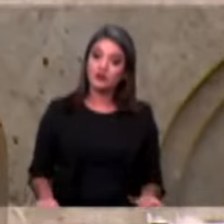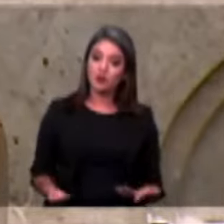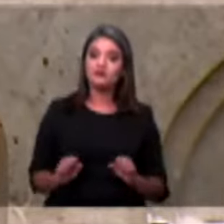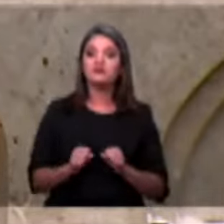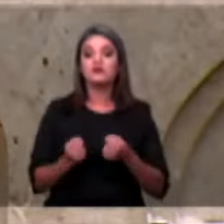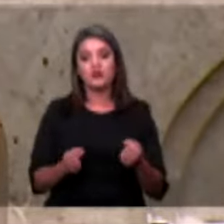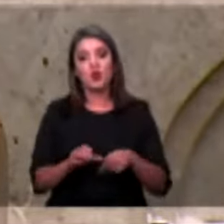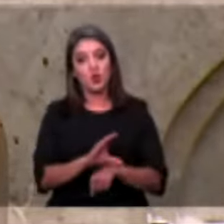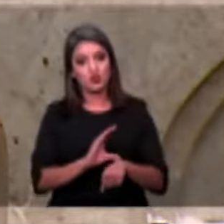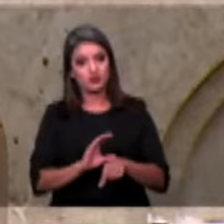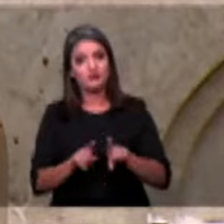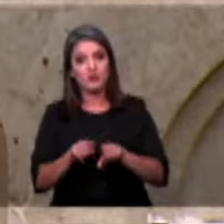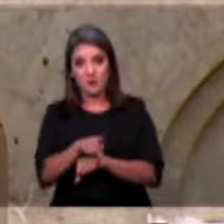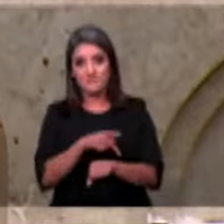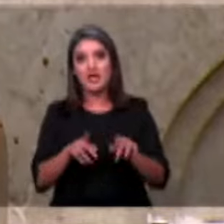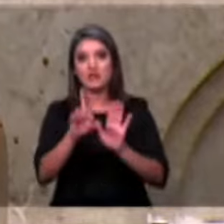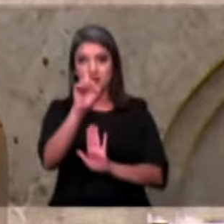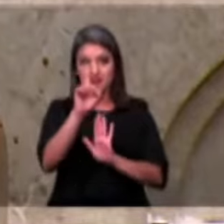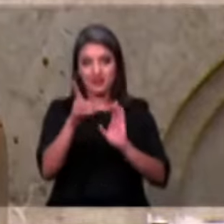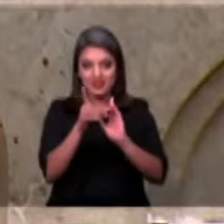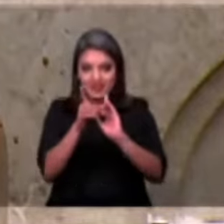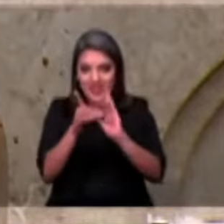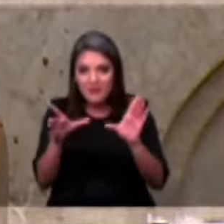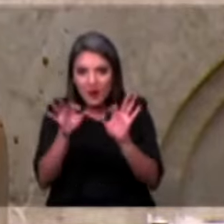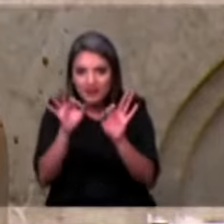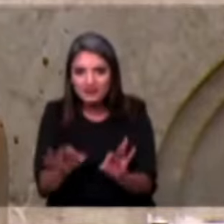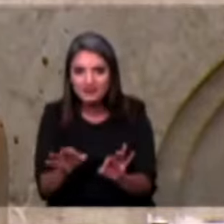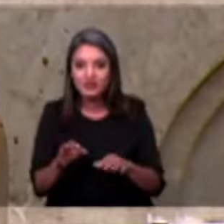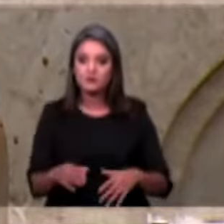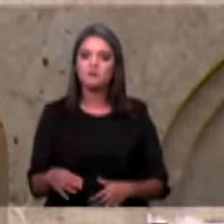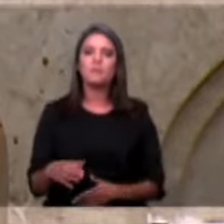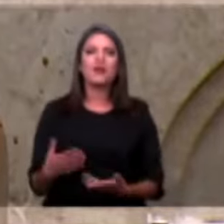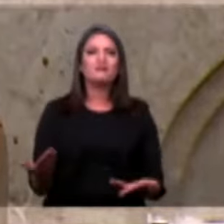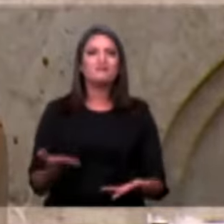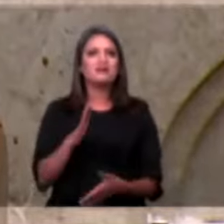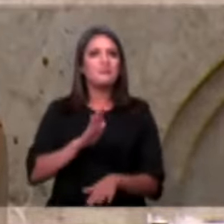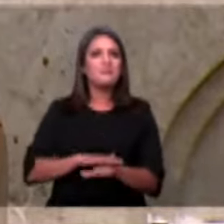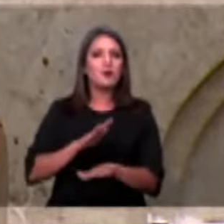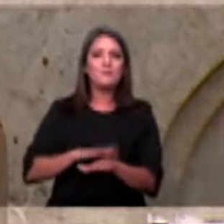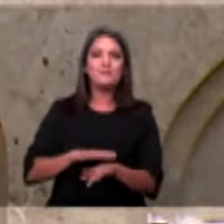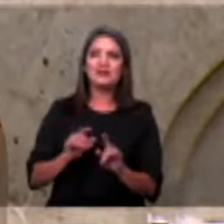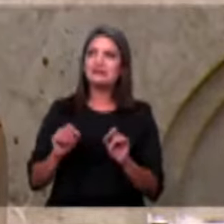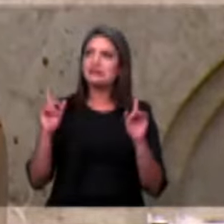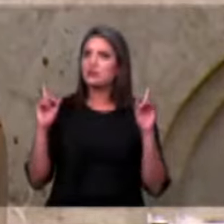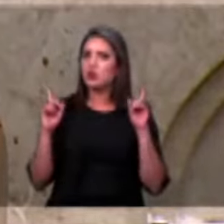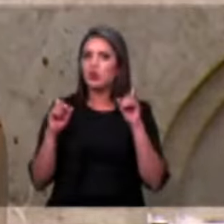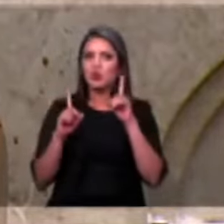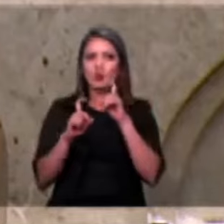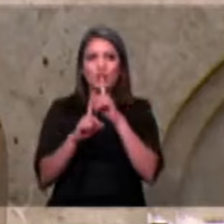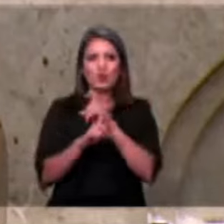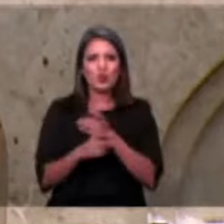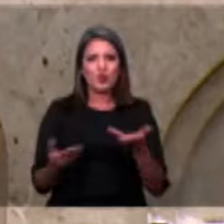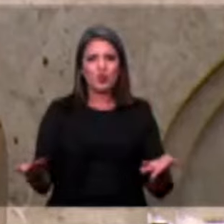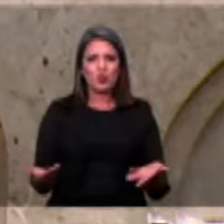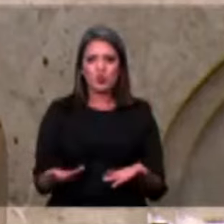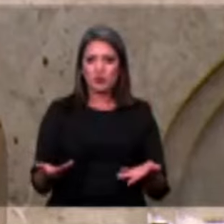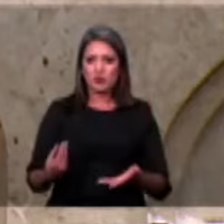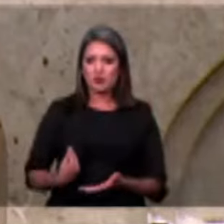do Estado Democrático de Direito. Vivemos tempos particularmente difíceis da